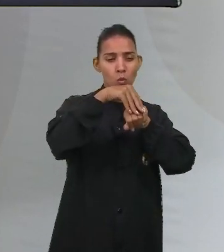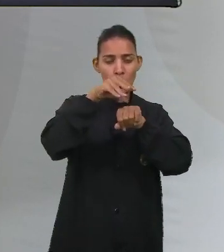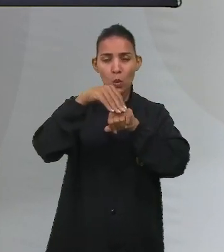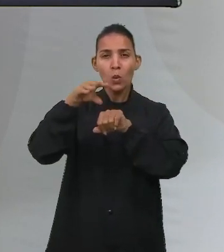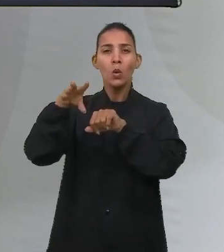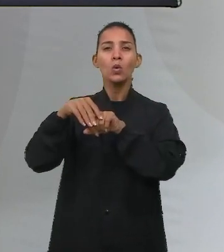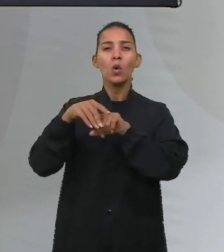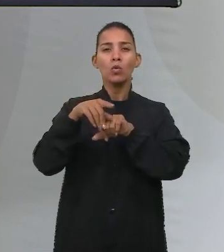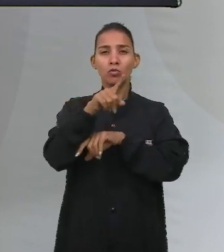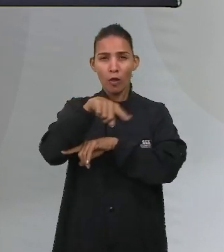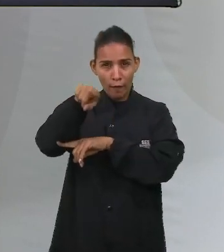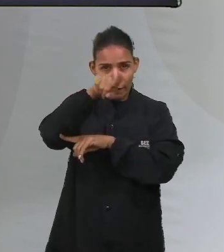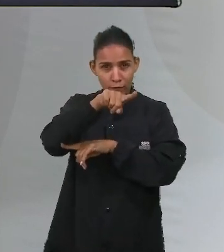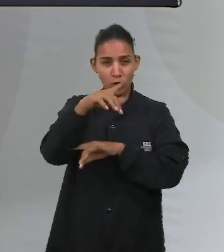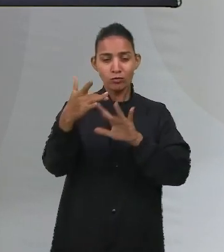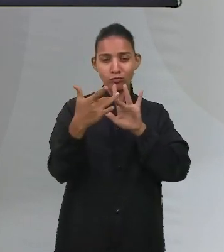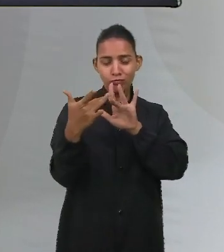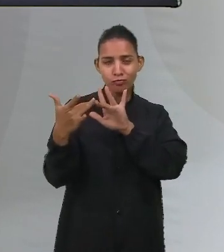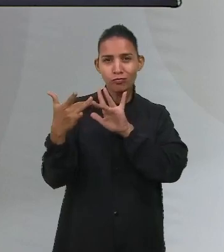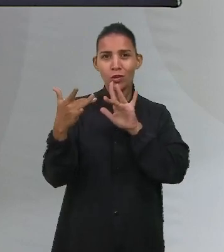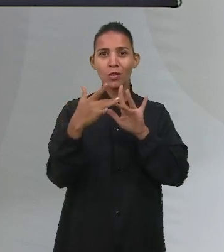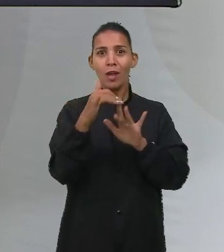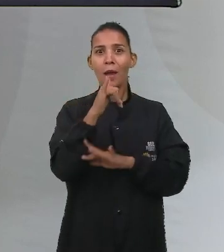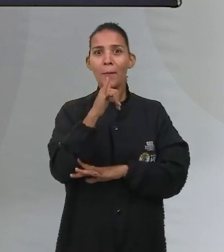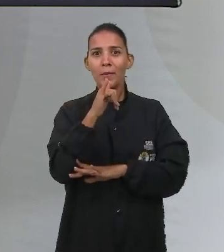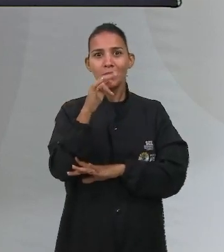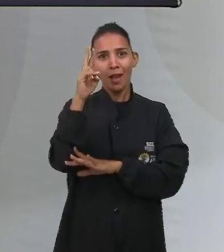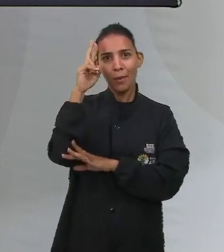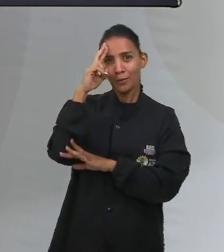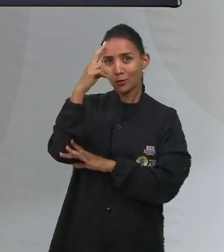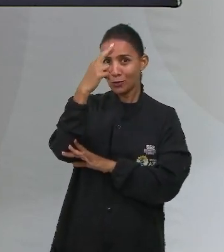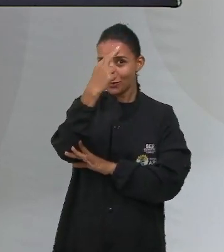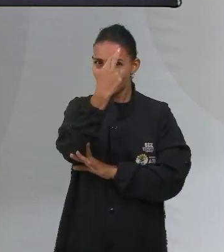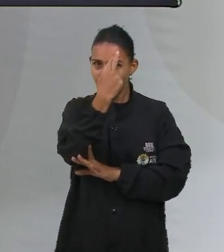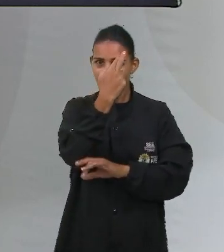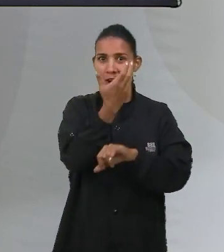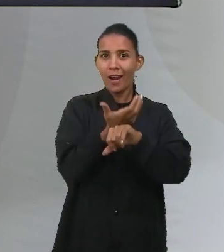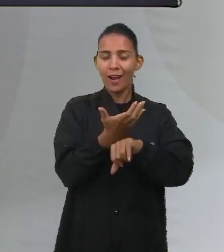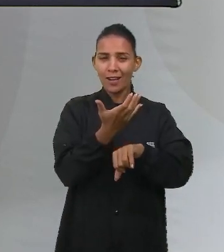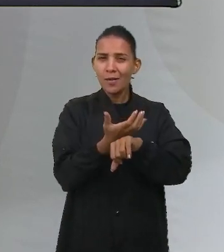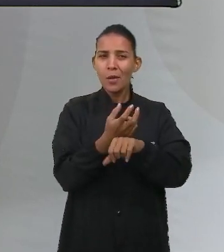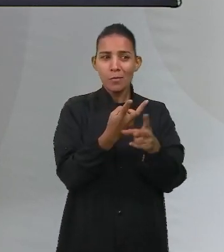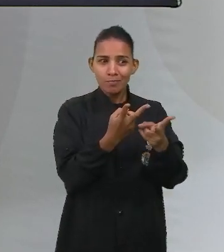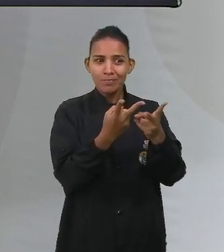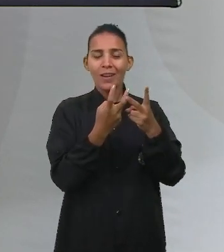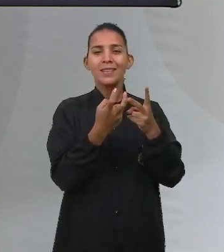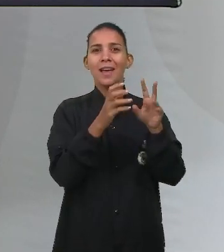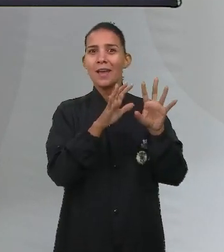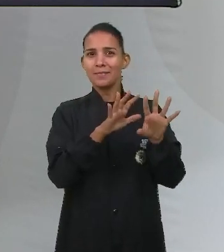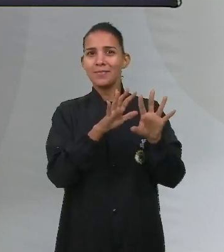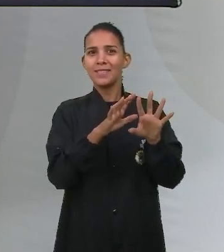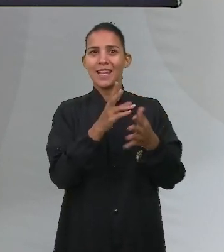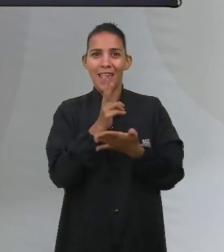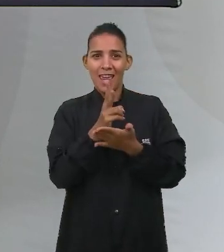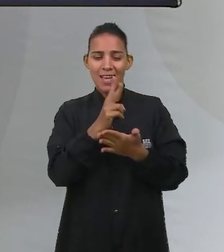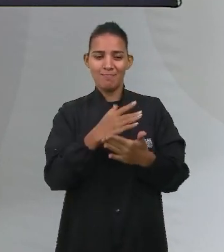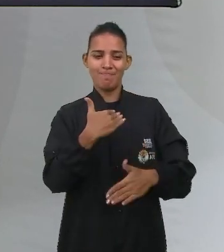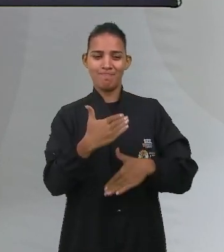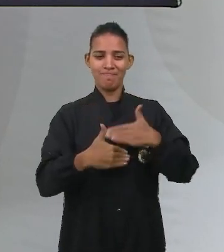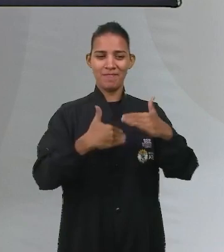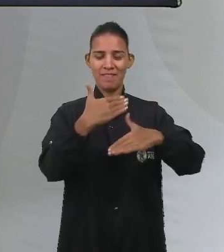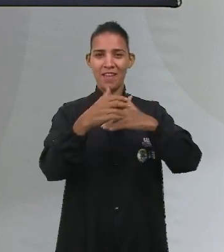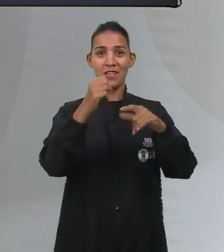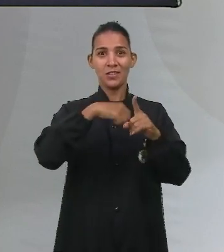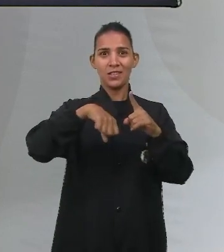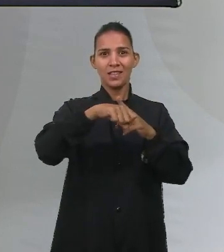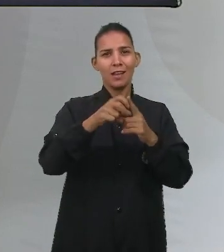tem contato, por exemplo, em história, você consegue perceber isso. Além de nós compreendermos